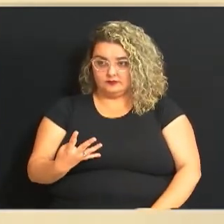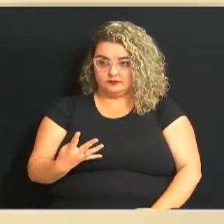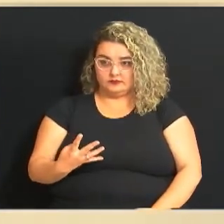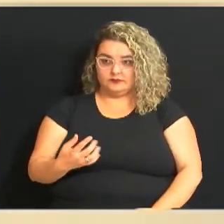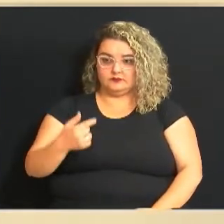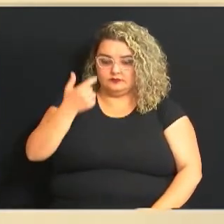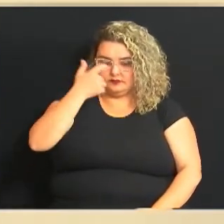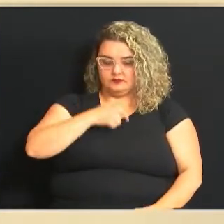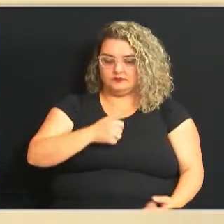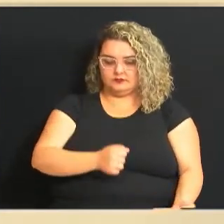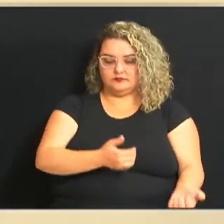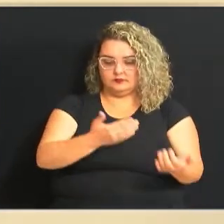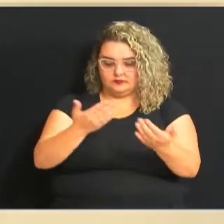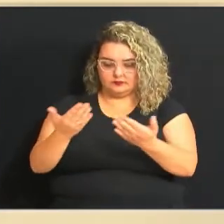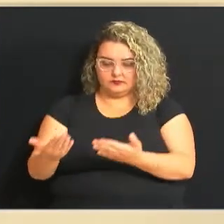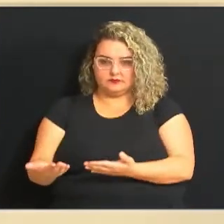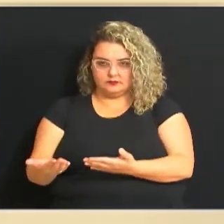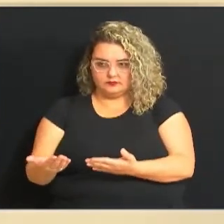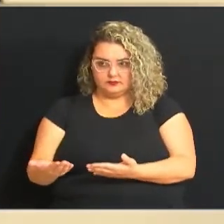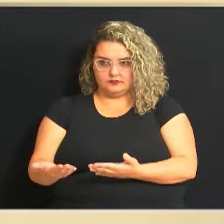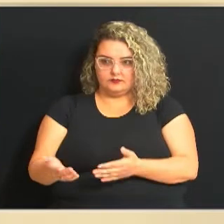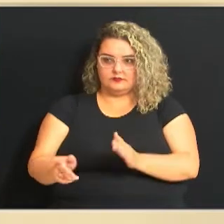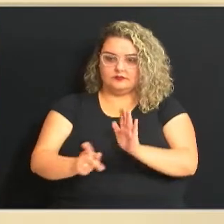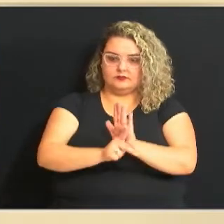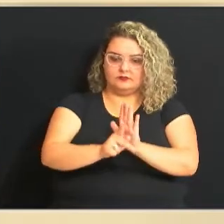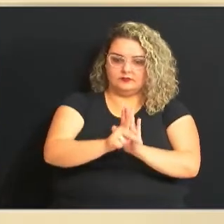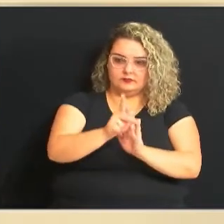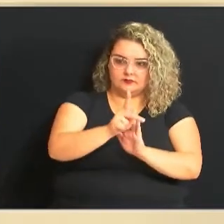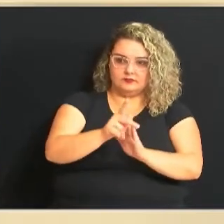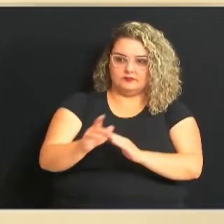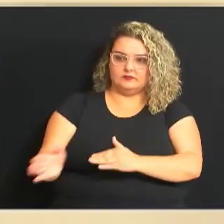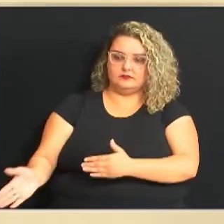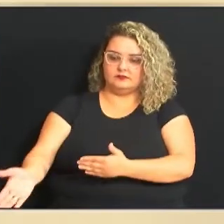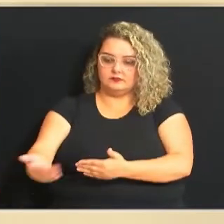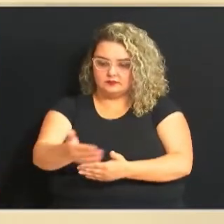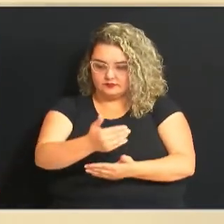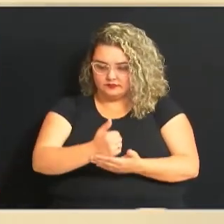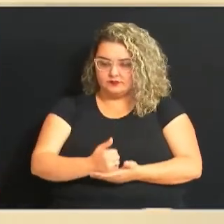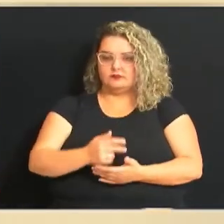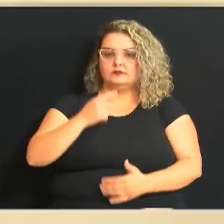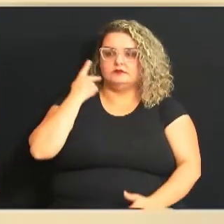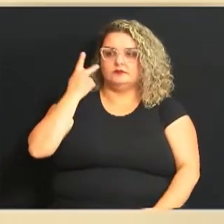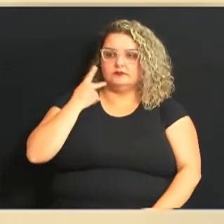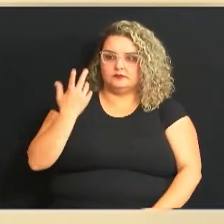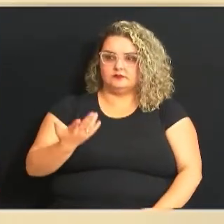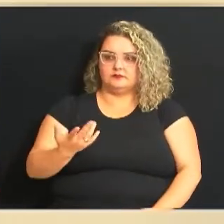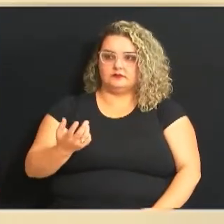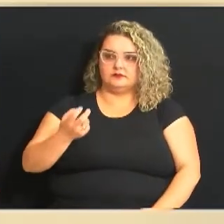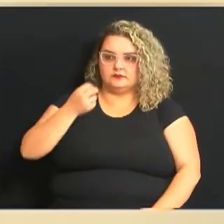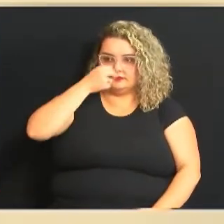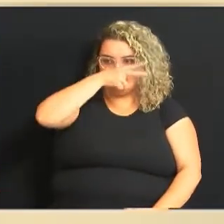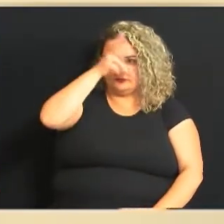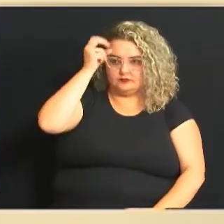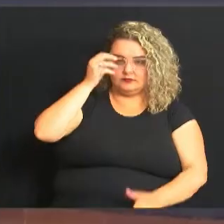e deverá entrar nas próximas reuniões. O resultado completo você confere lá no site